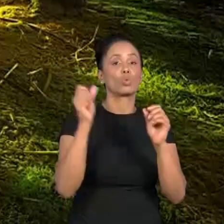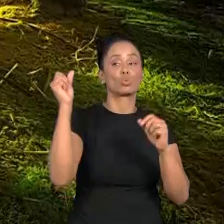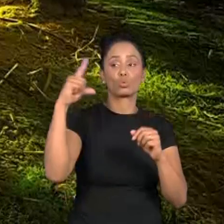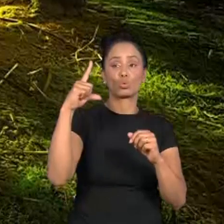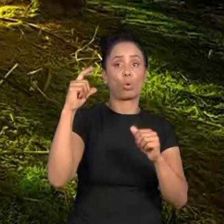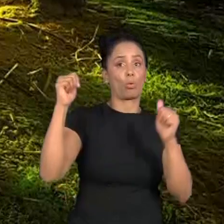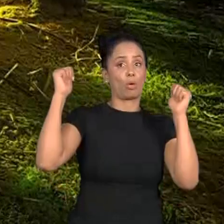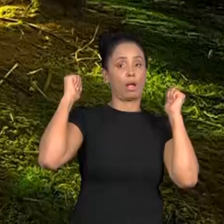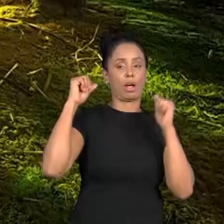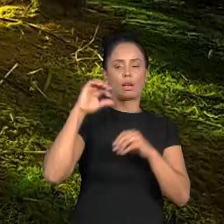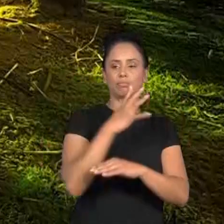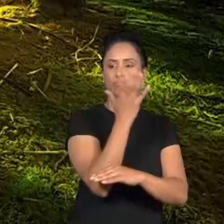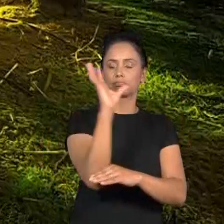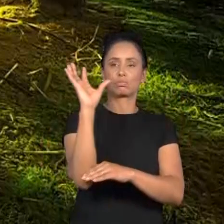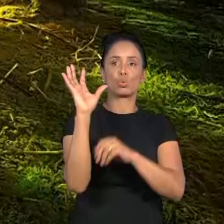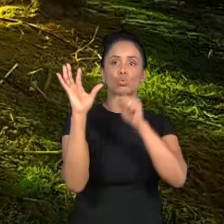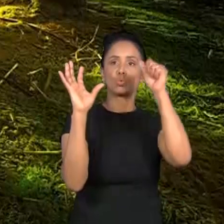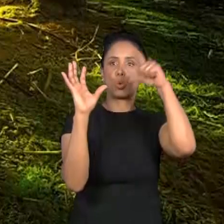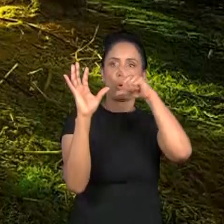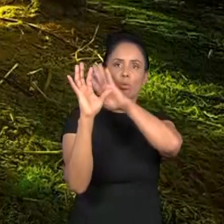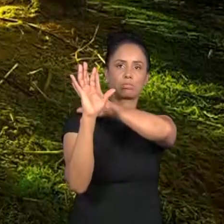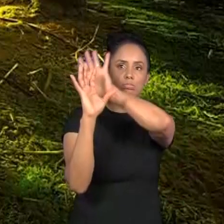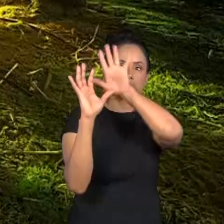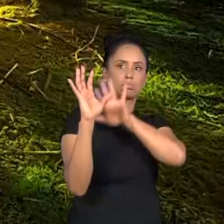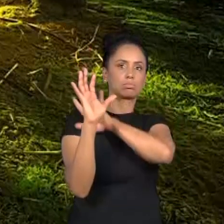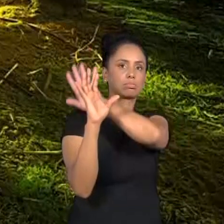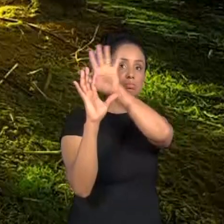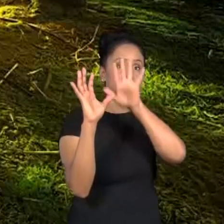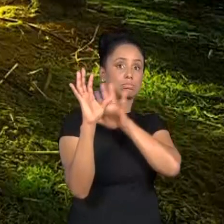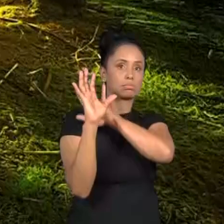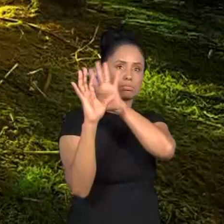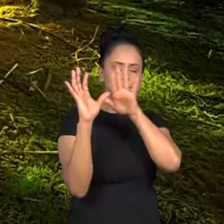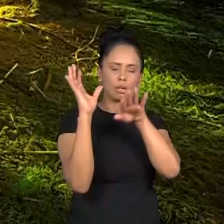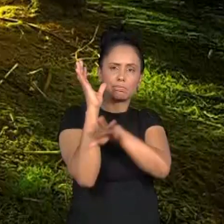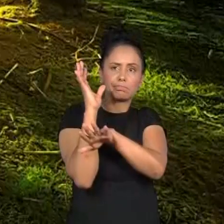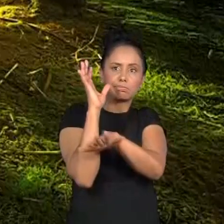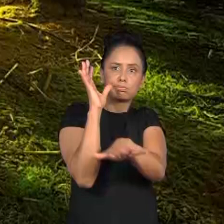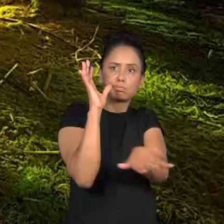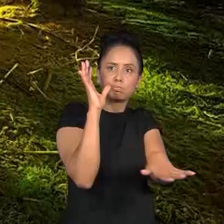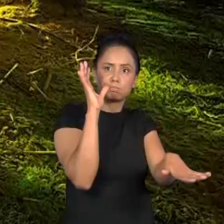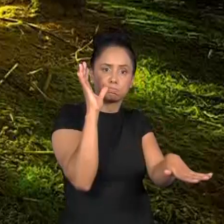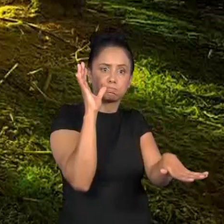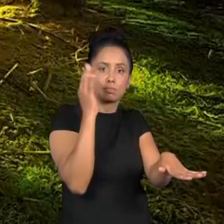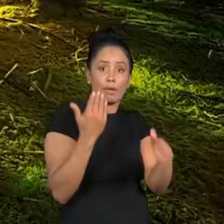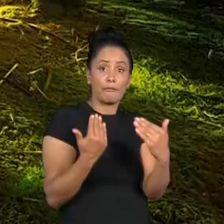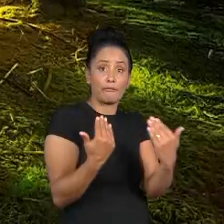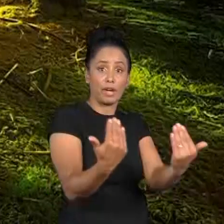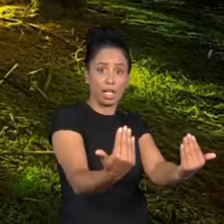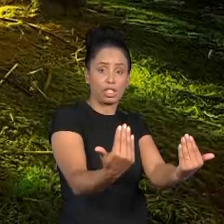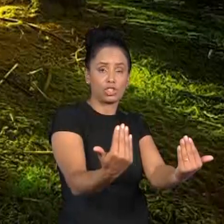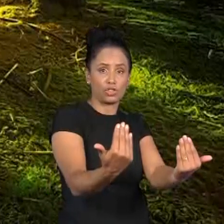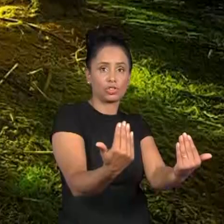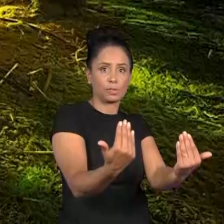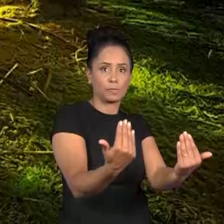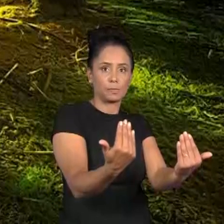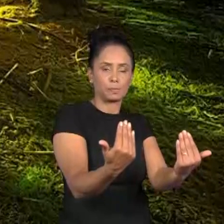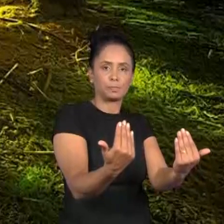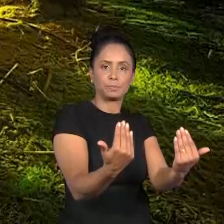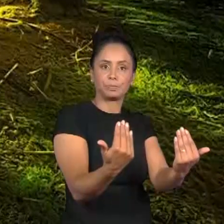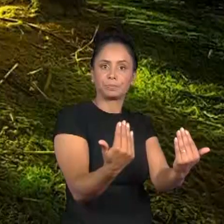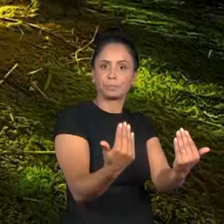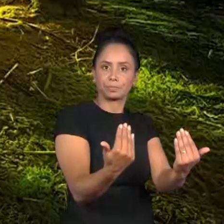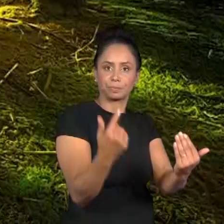árvores, não é? E as sombras dessas árvores estão sendo projetadas aí para frente das